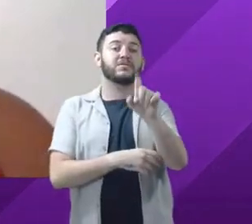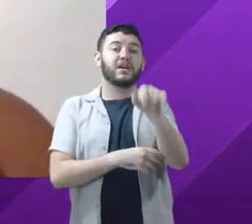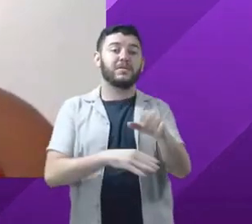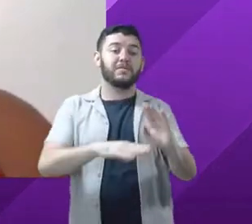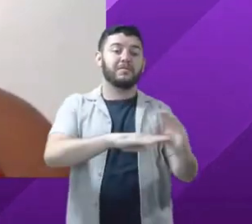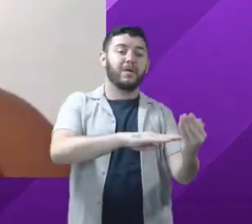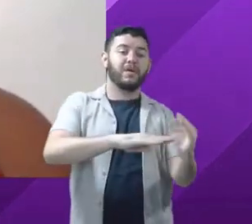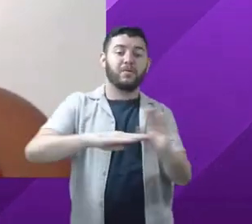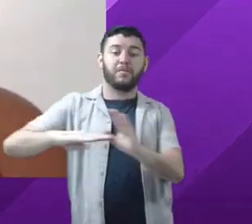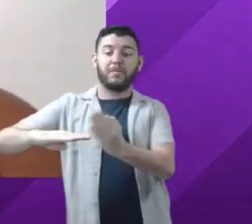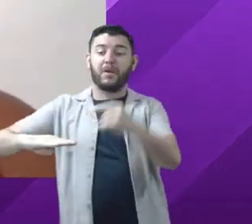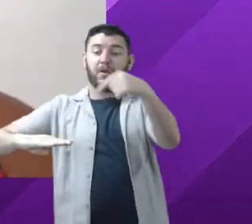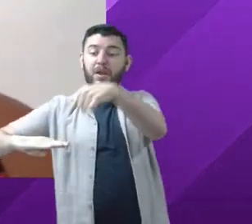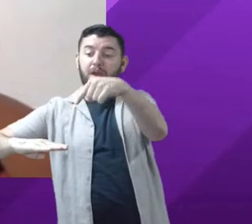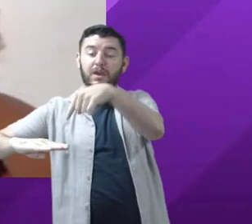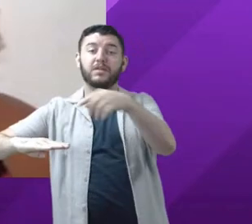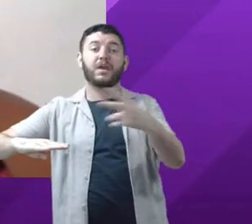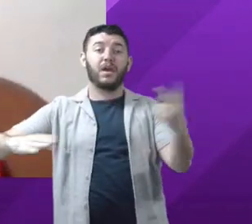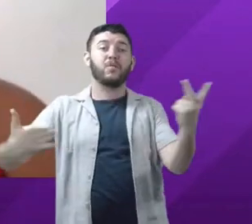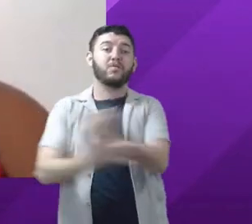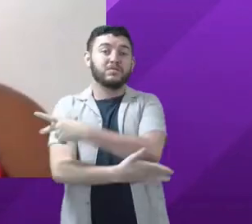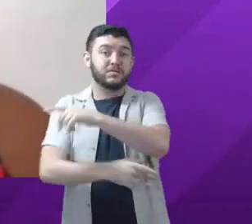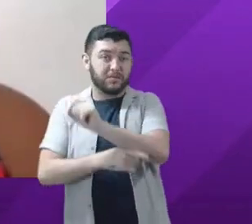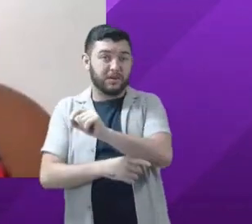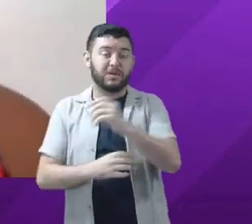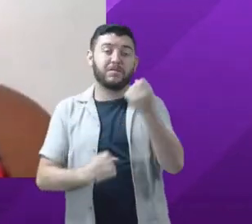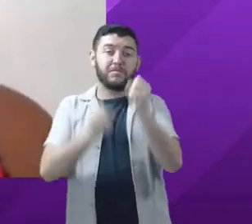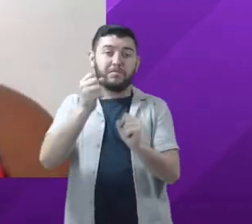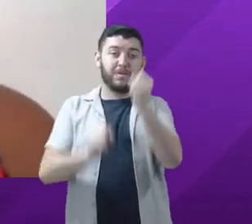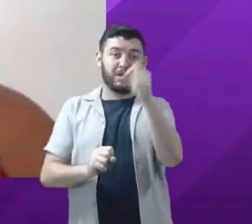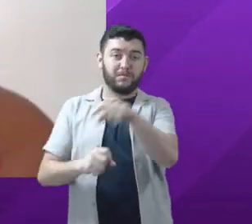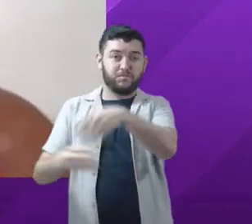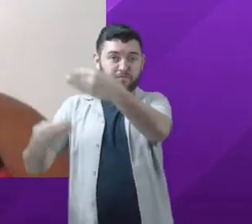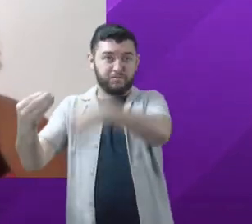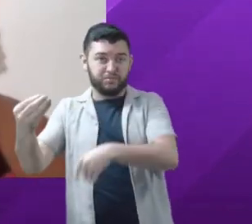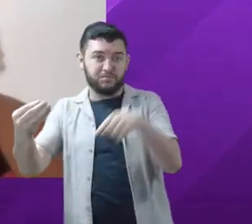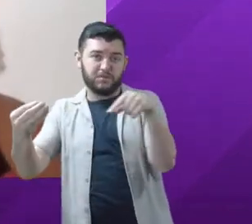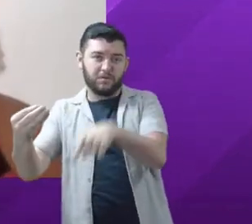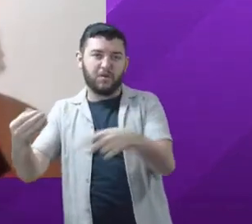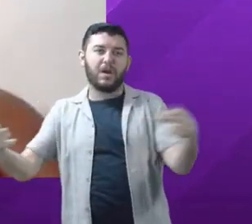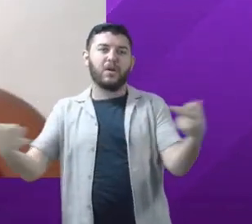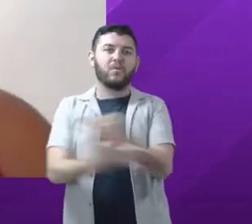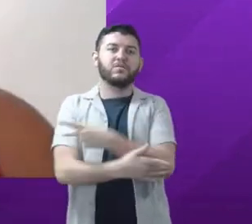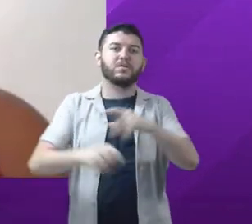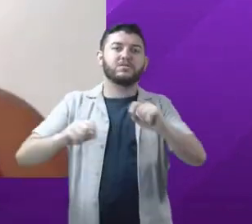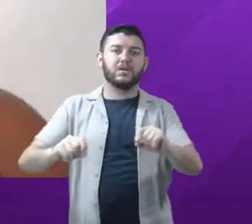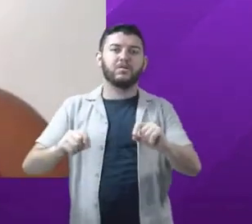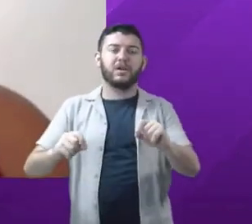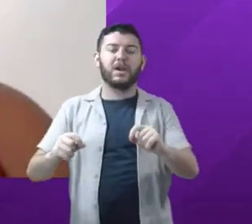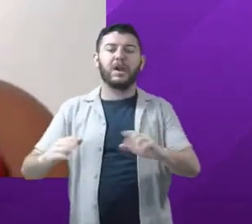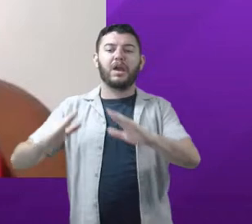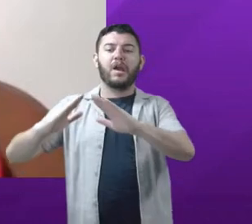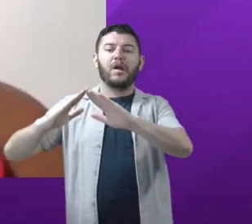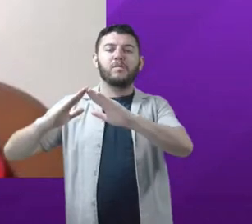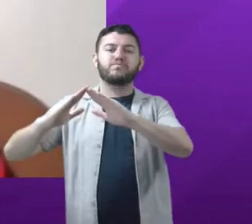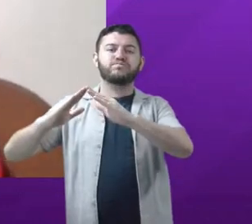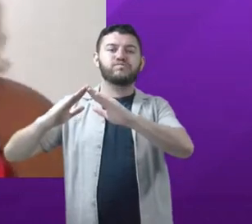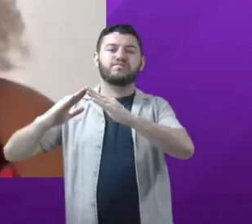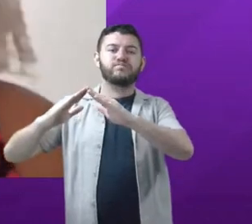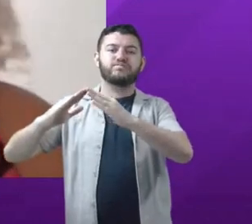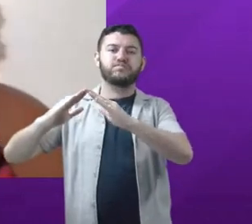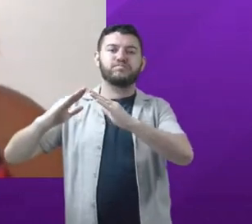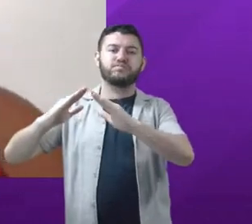chegou a ser mediatizado o que estava acontecendo lá, né? As rachaduras e fissuras nas casas,